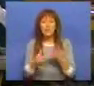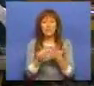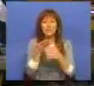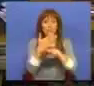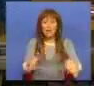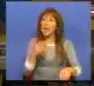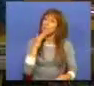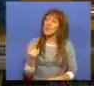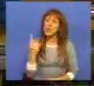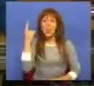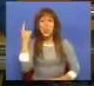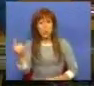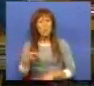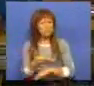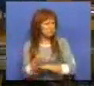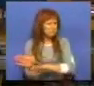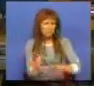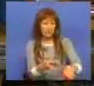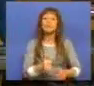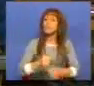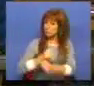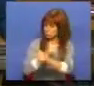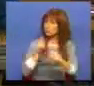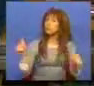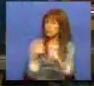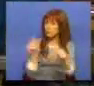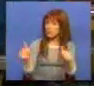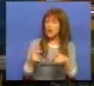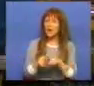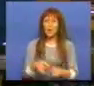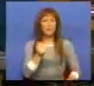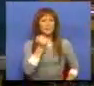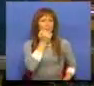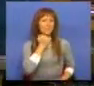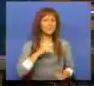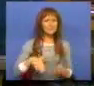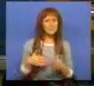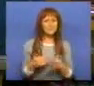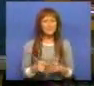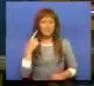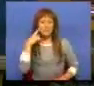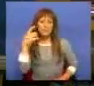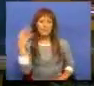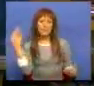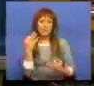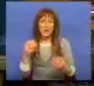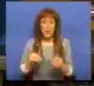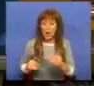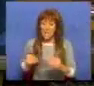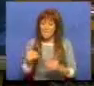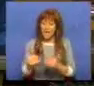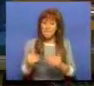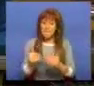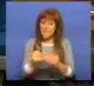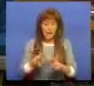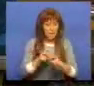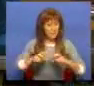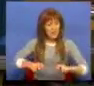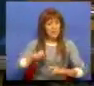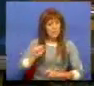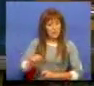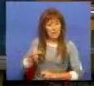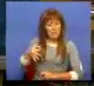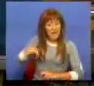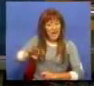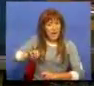divórcio a pedido de um dos cônjuges. Ainda bem, é com satisfação que verificamos a aproximação da bancada do